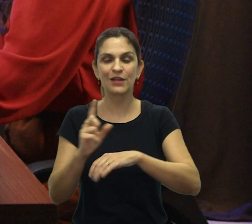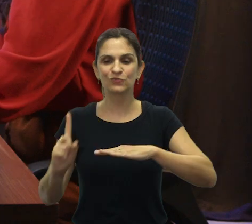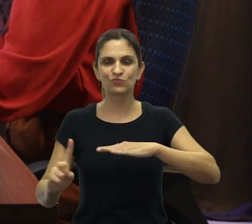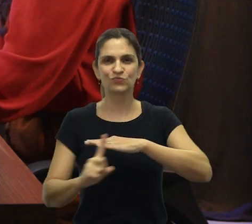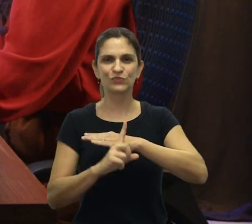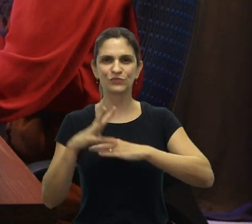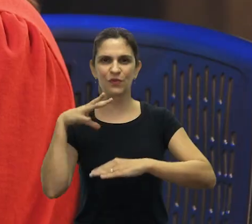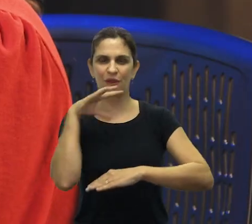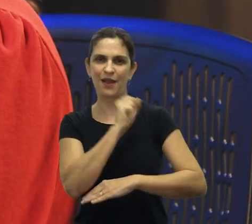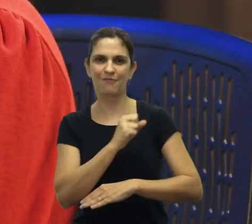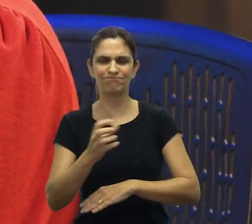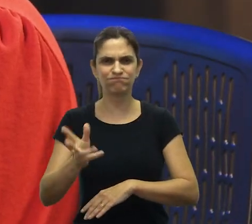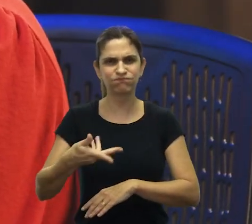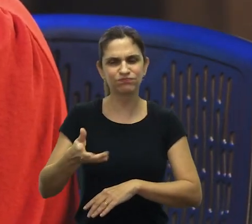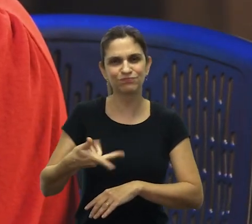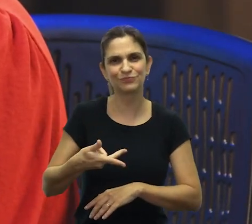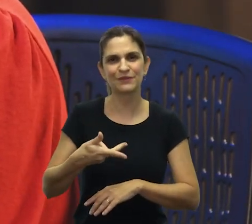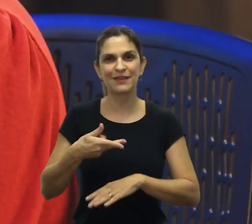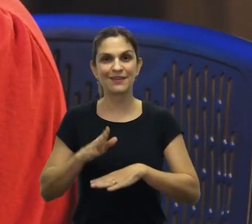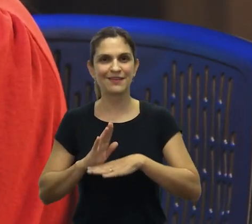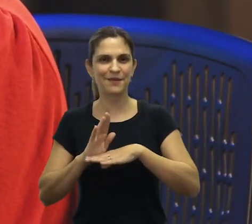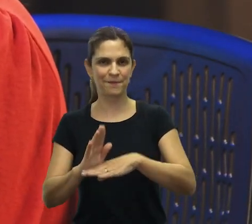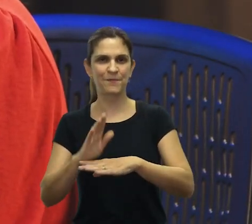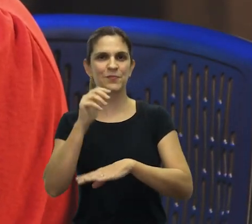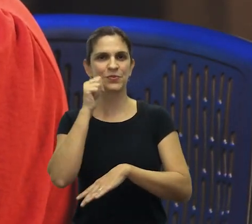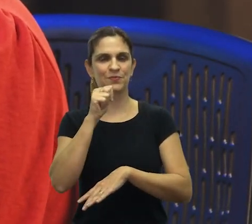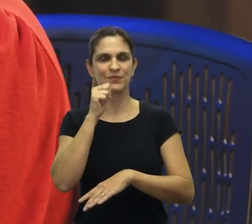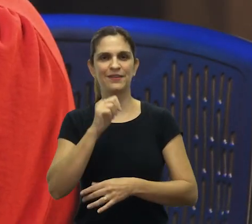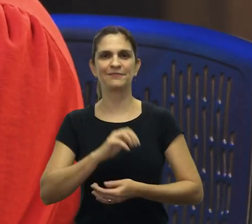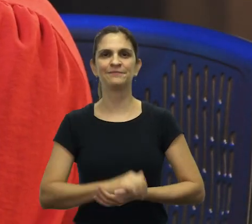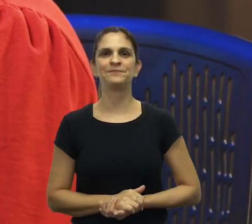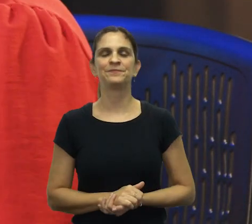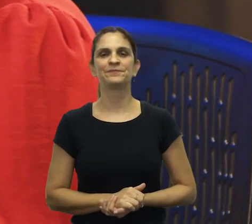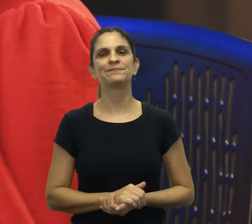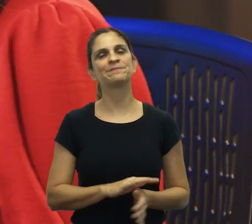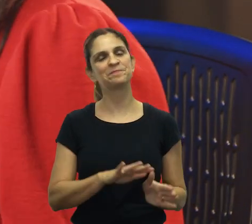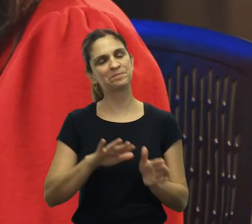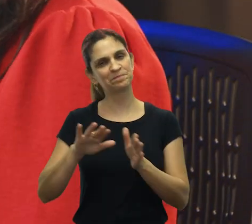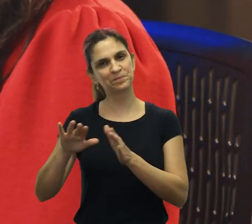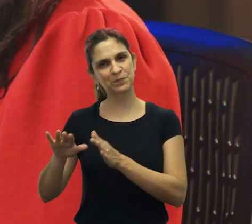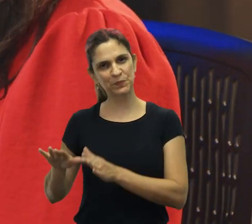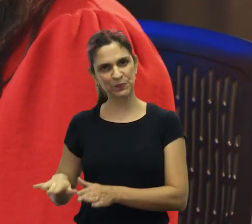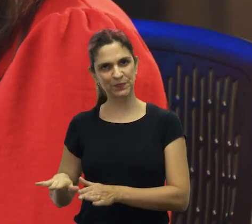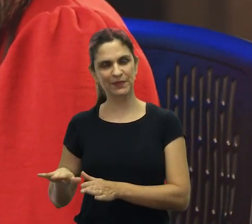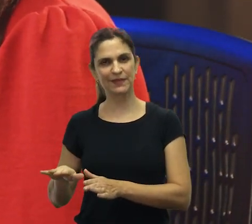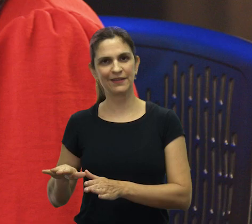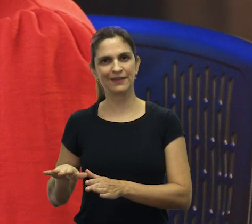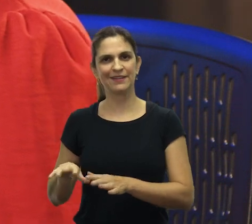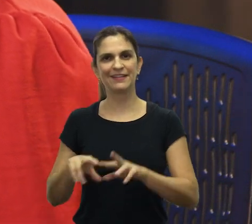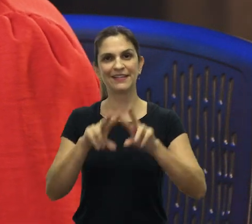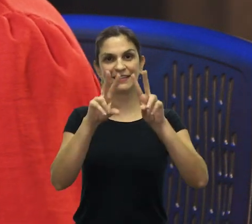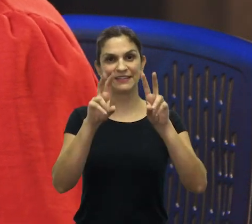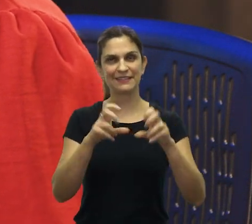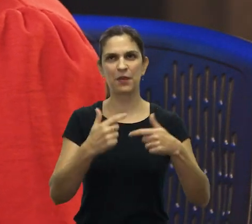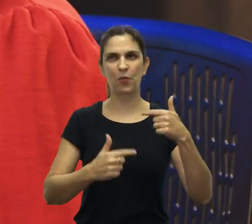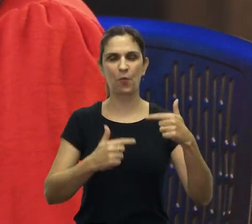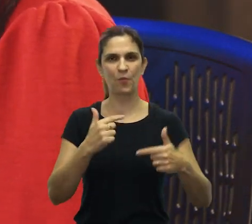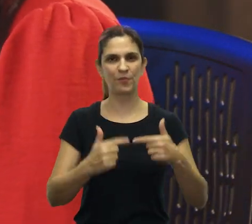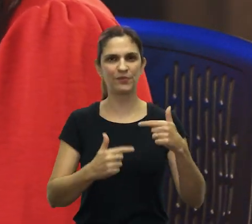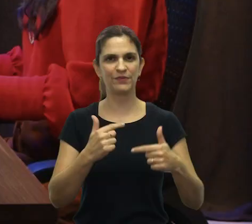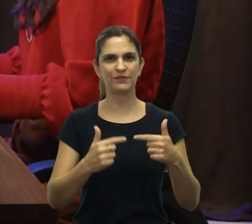de um atendimento mais rápido, que já consegue ajudar essa mulher. Agora, a gente saindo um pouquinho dessa questão